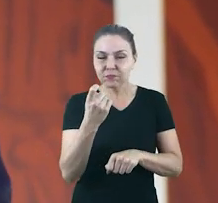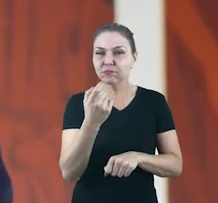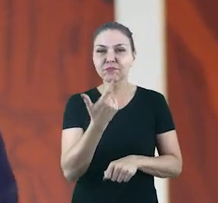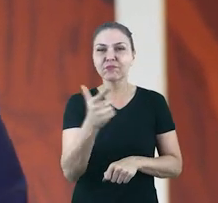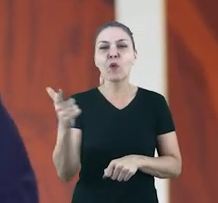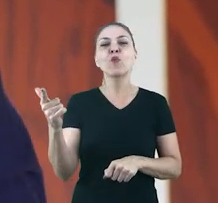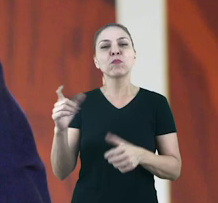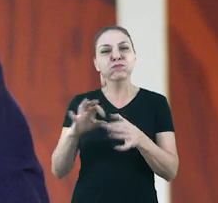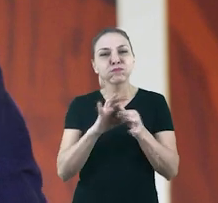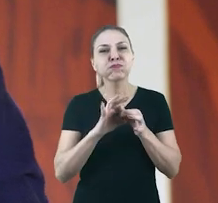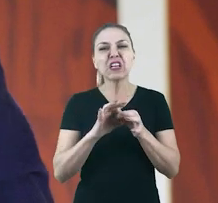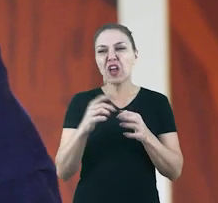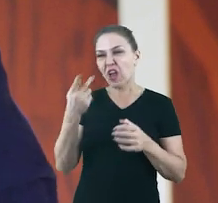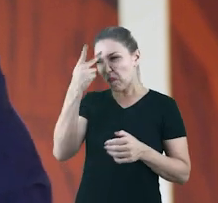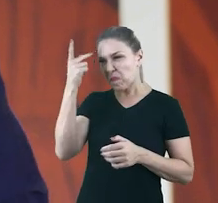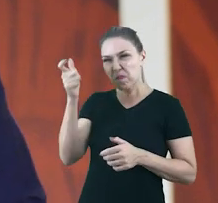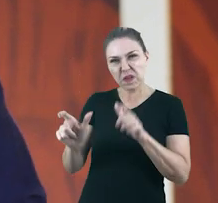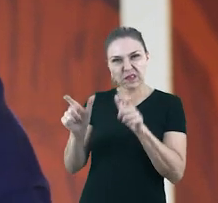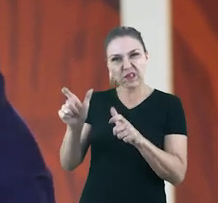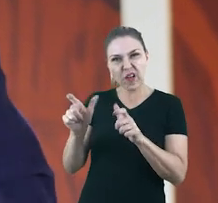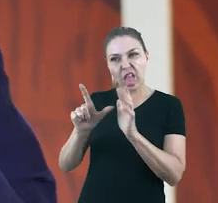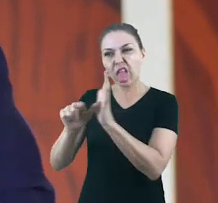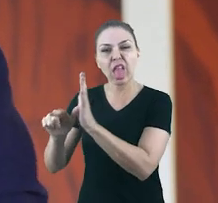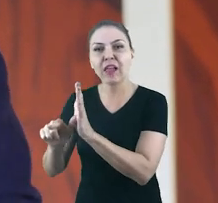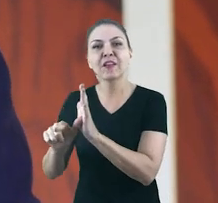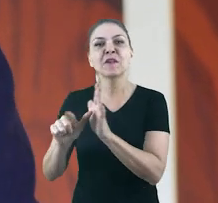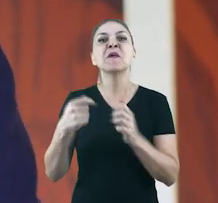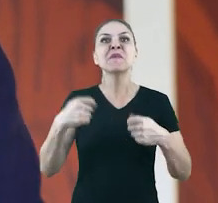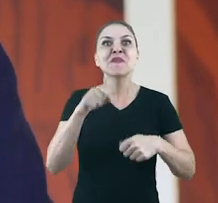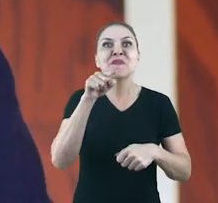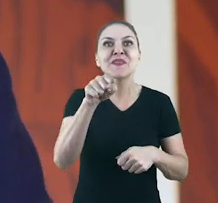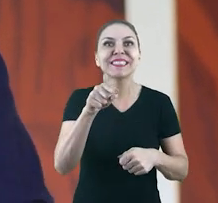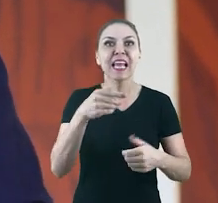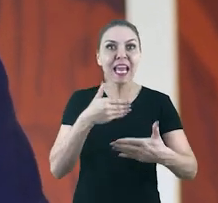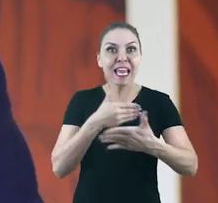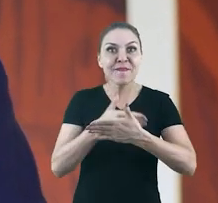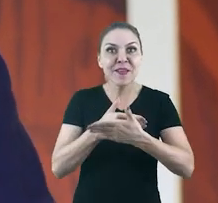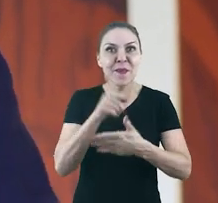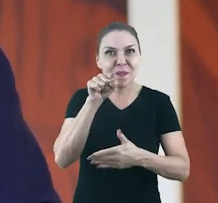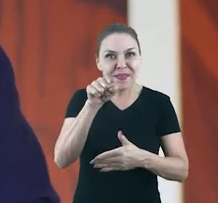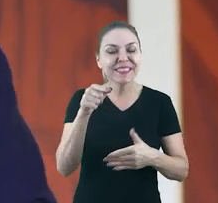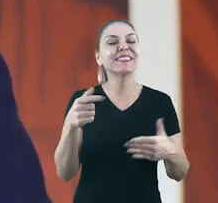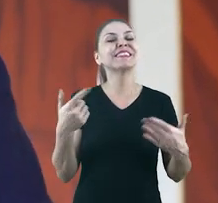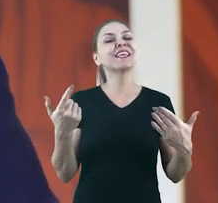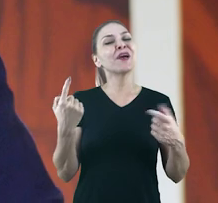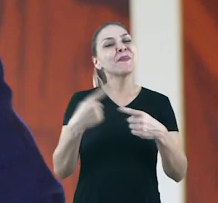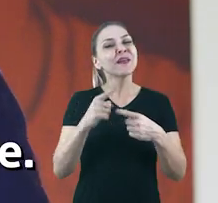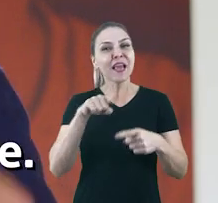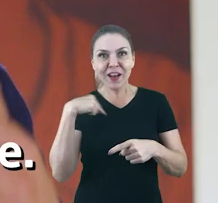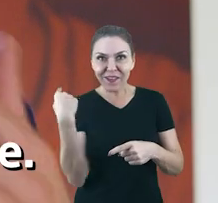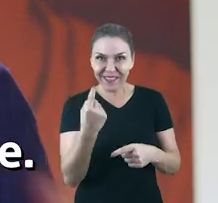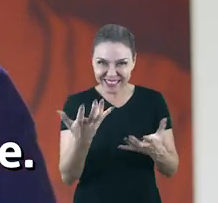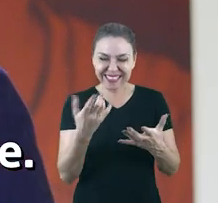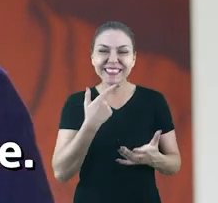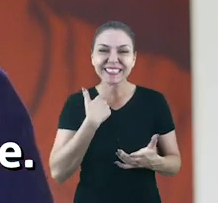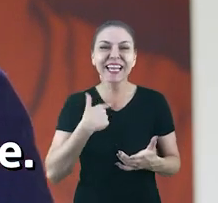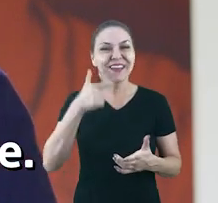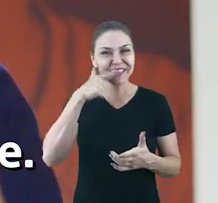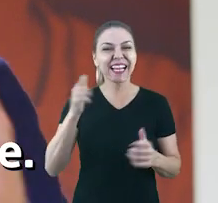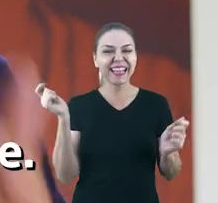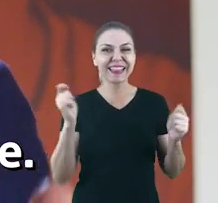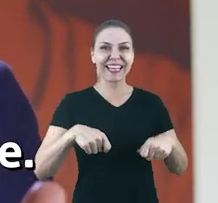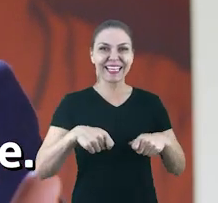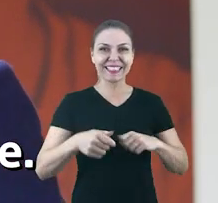nada sozinho. Para vencer a turma do atraso, eu preciso de você. Ribeirão precisa de você, porque quando a gente